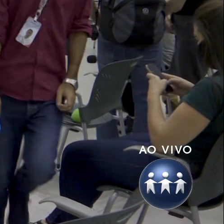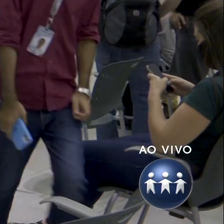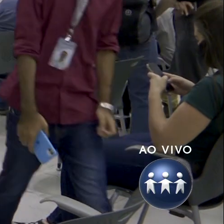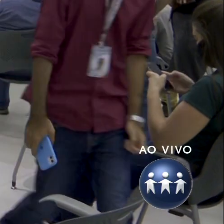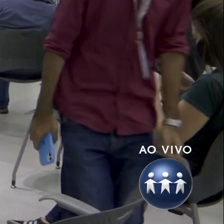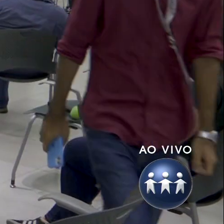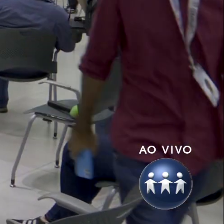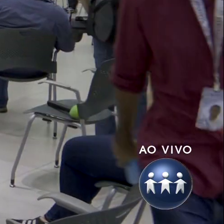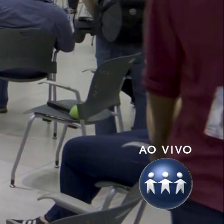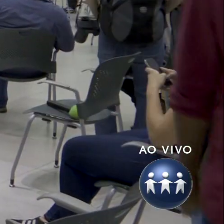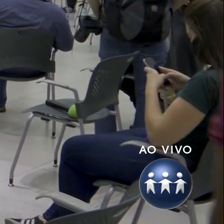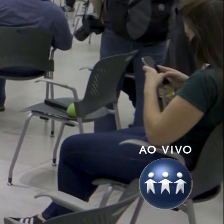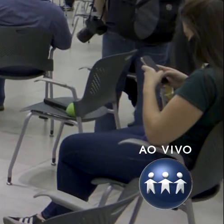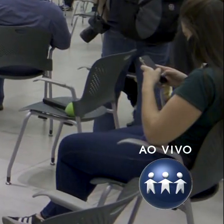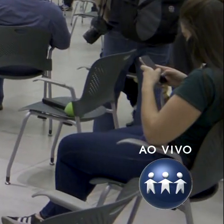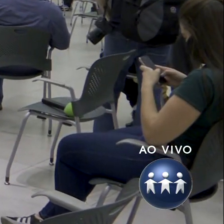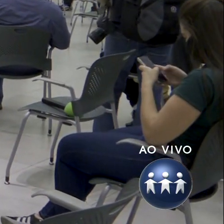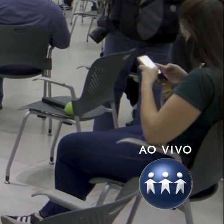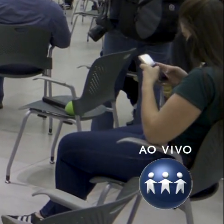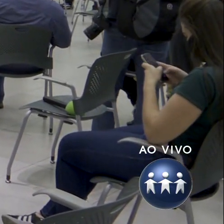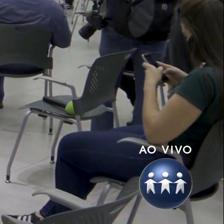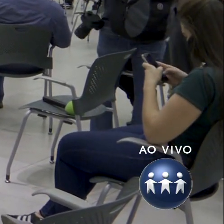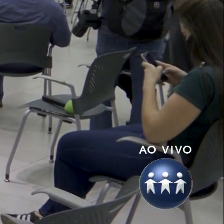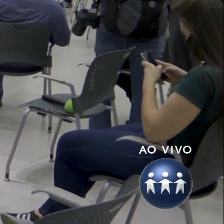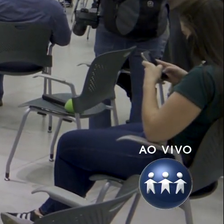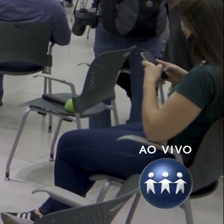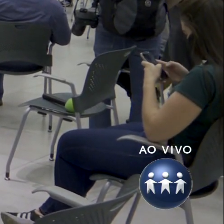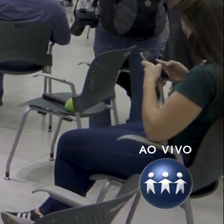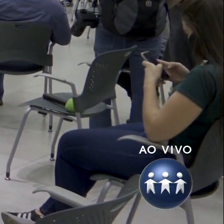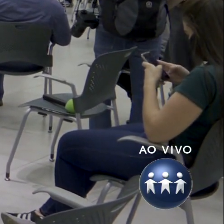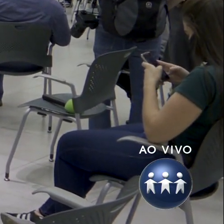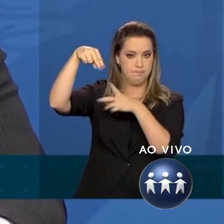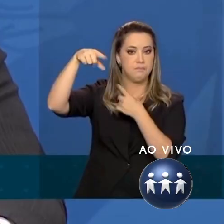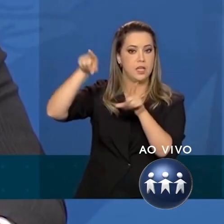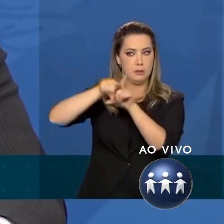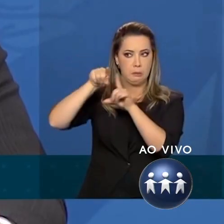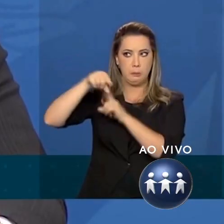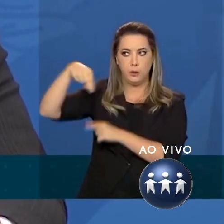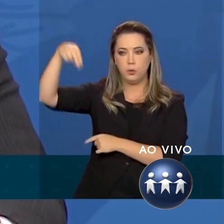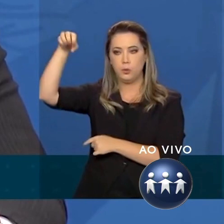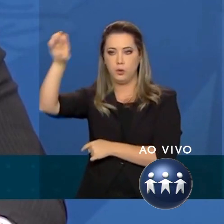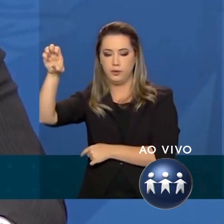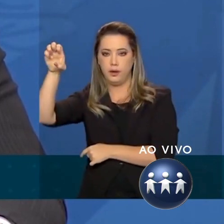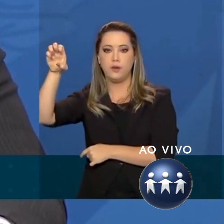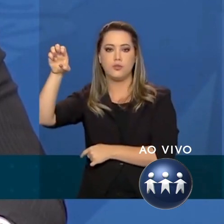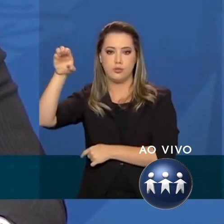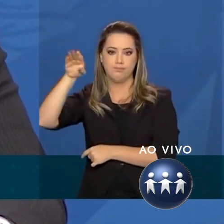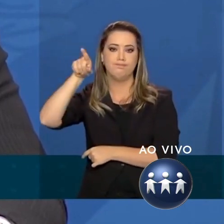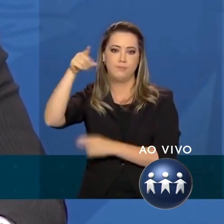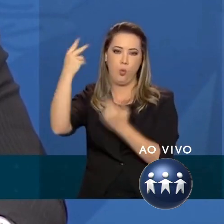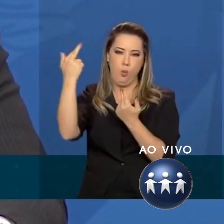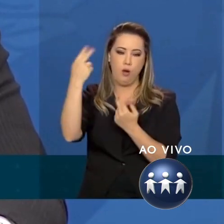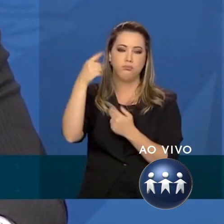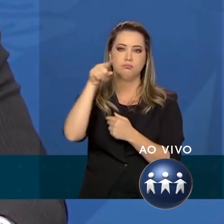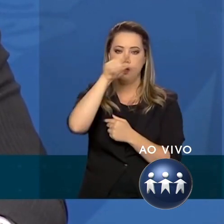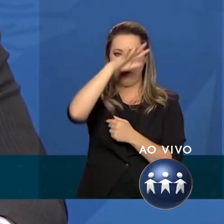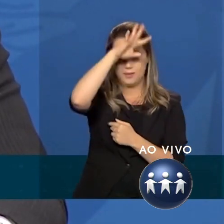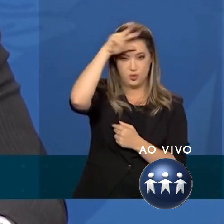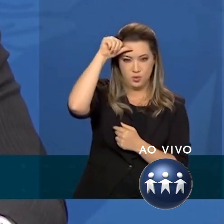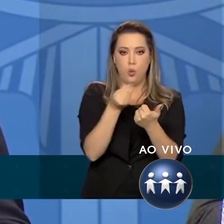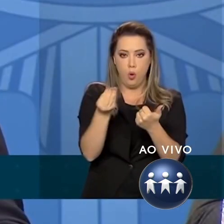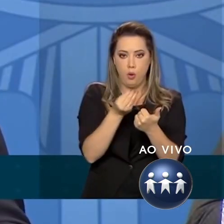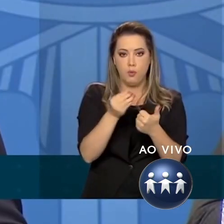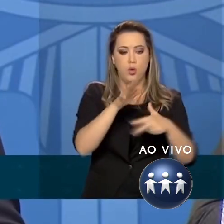cilindros de oxigênio que já foram pegos lá na central de medicamentos e também com a empresa que